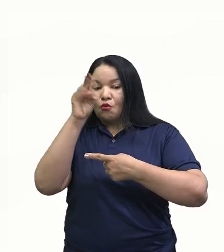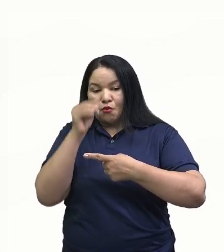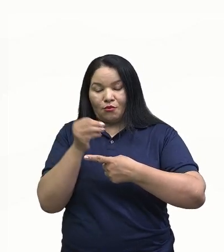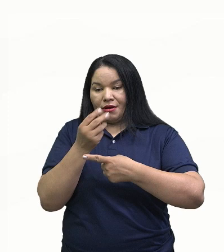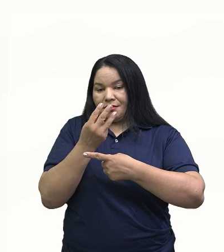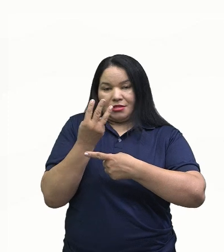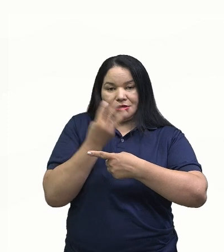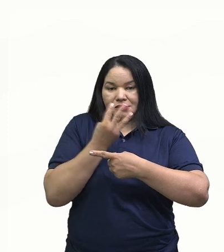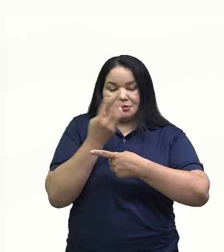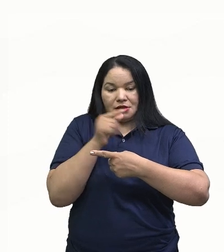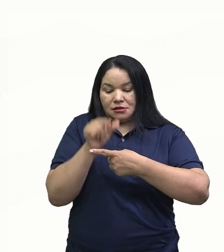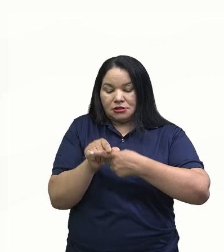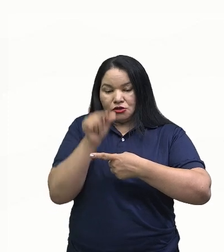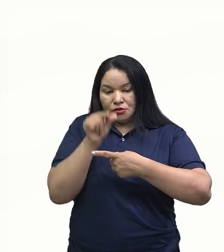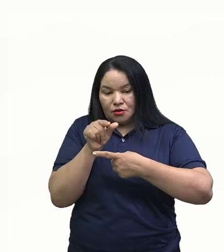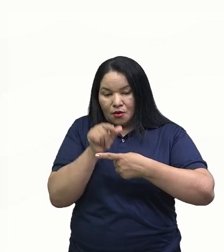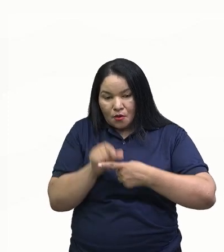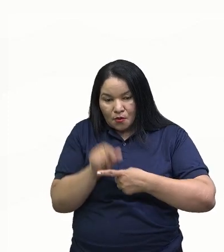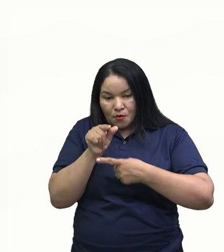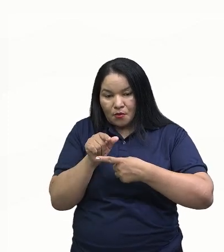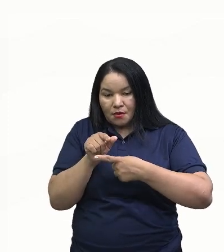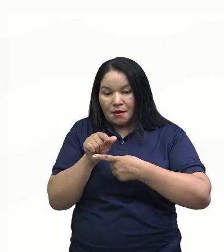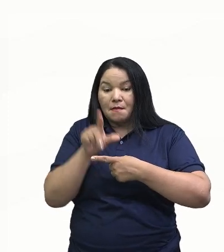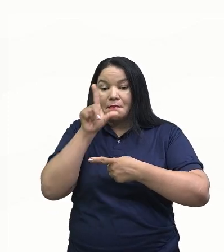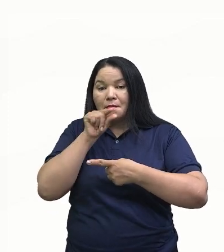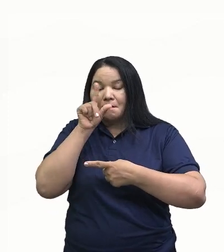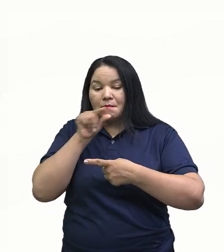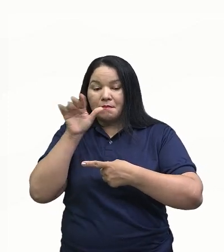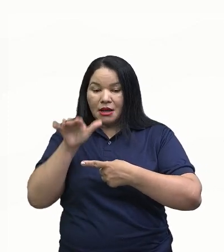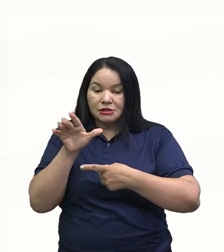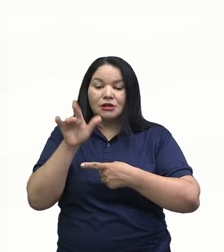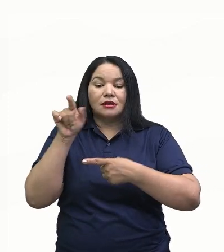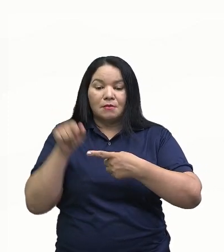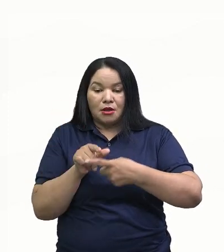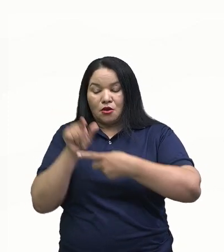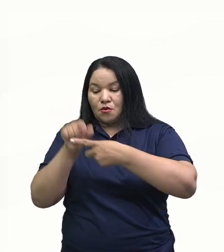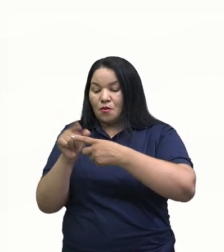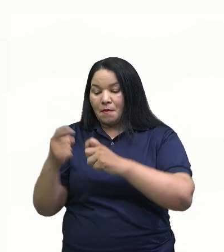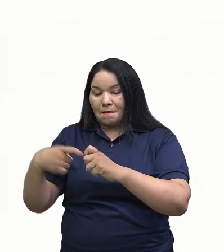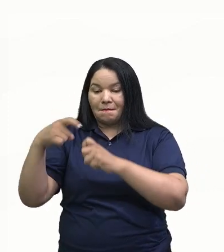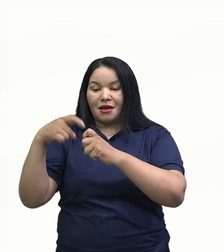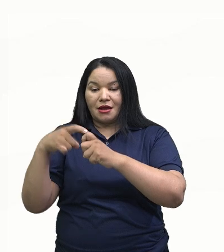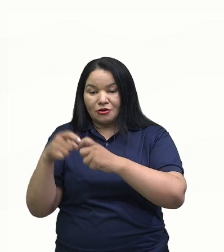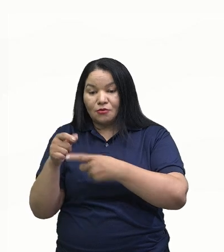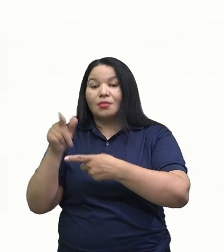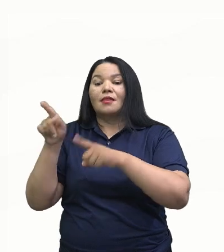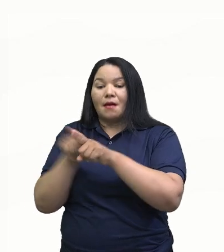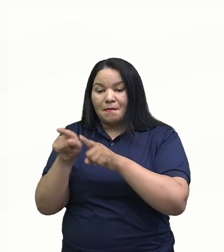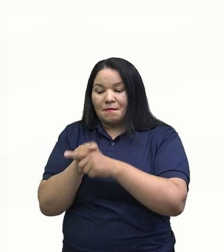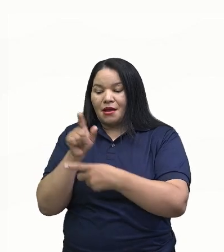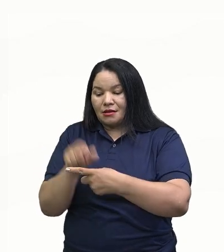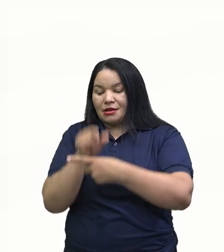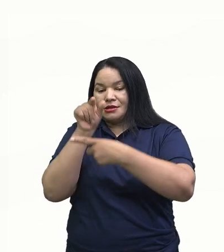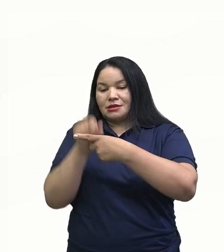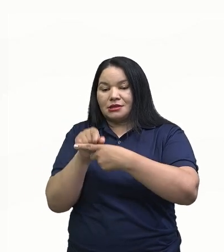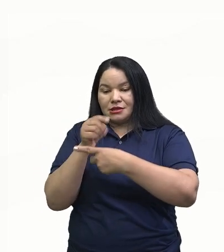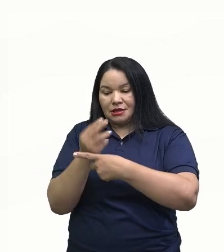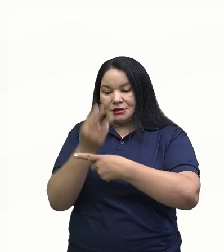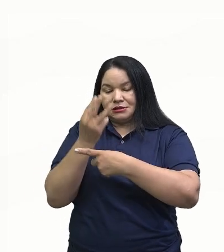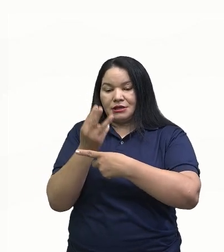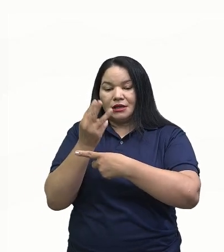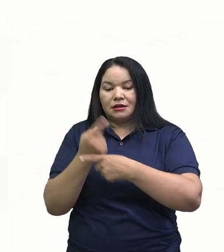Protótipo, pássaro, né? Médico, terceira. Fanático,